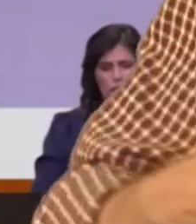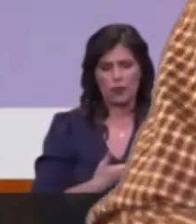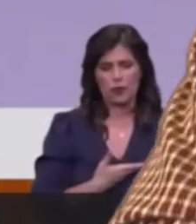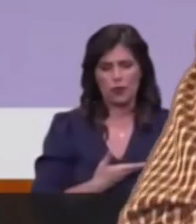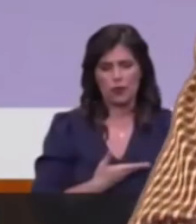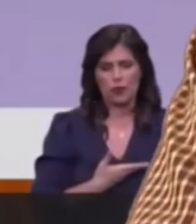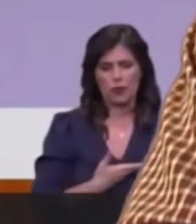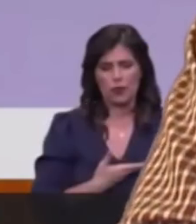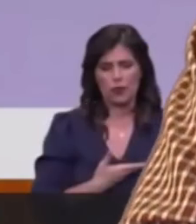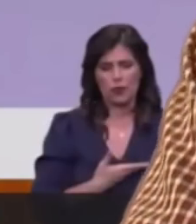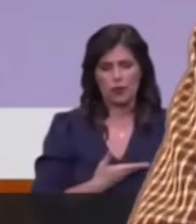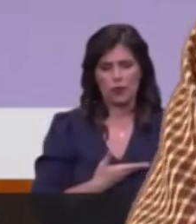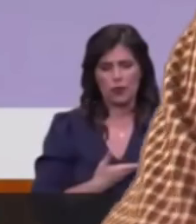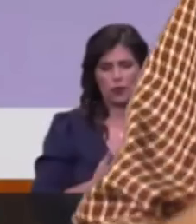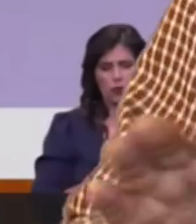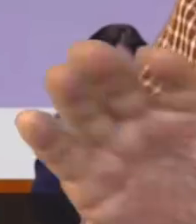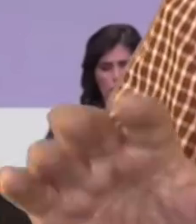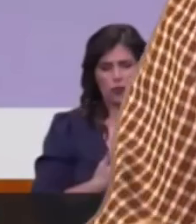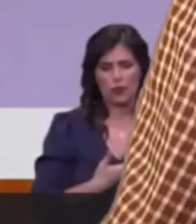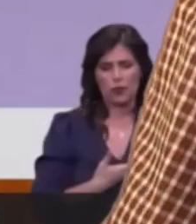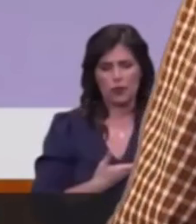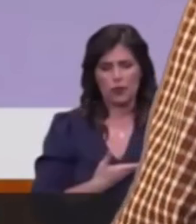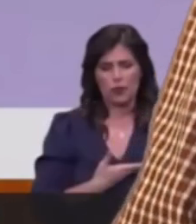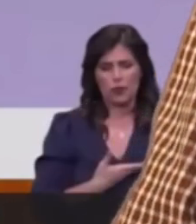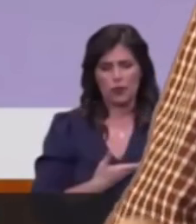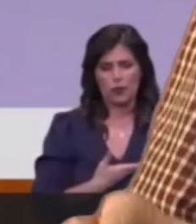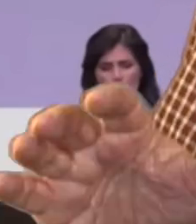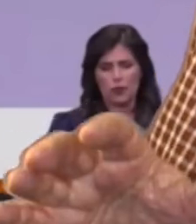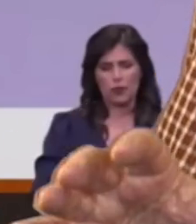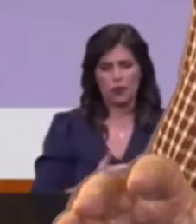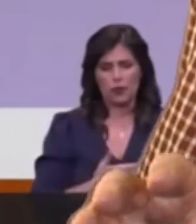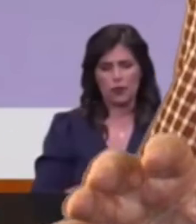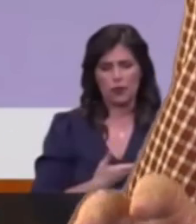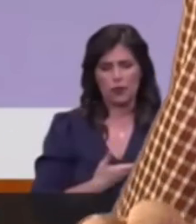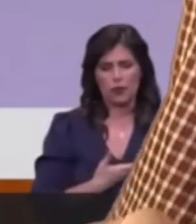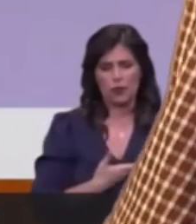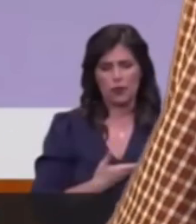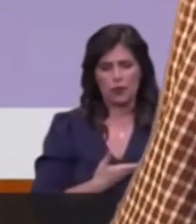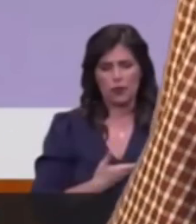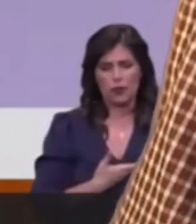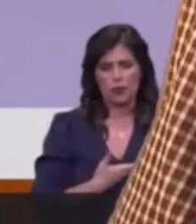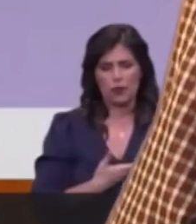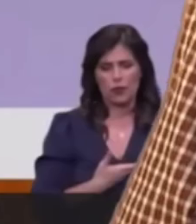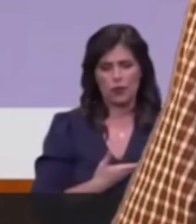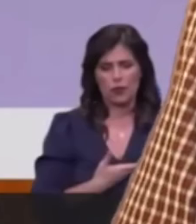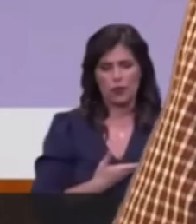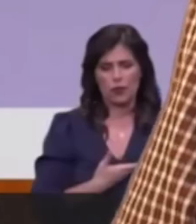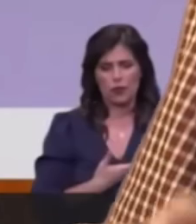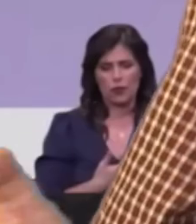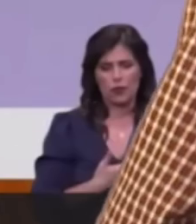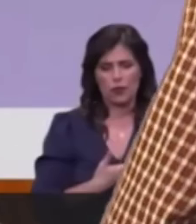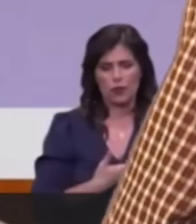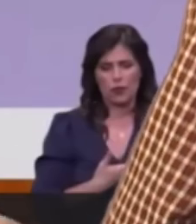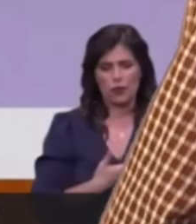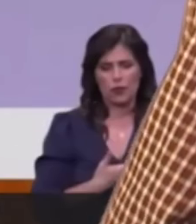há quem diga que ela já não estaria no seu estado normal eu não vou por aí mas que realmente é uma péssima escolha por a